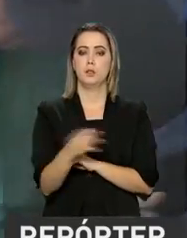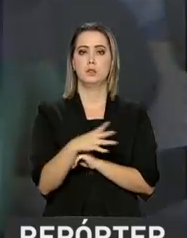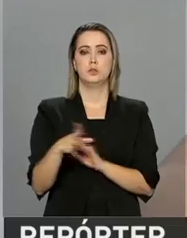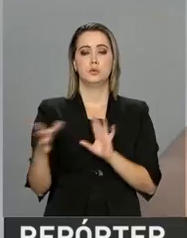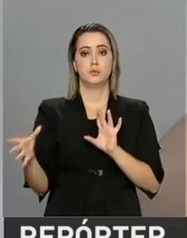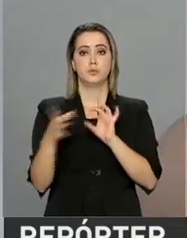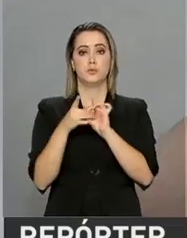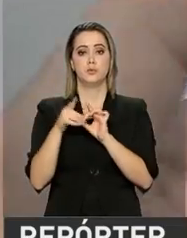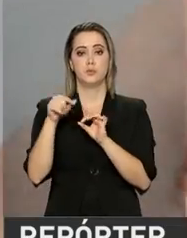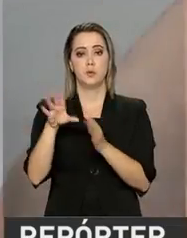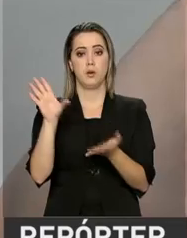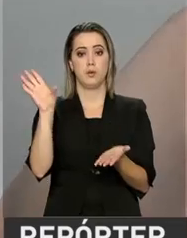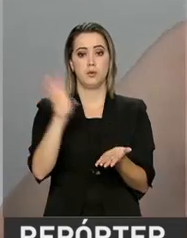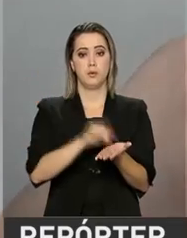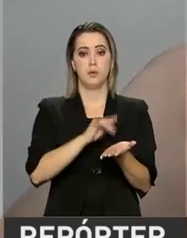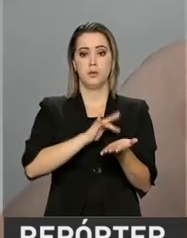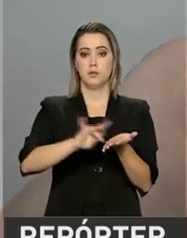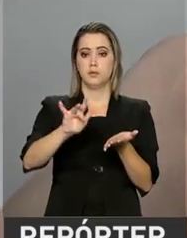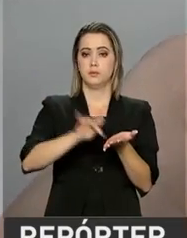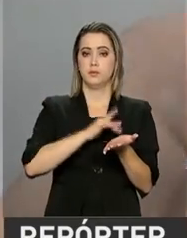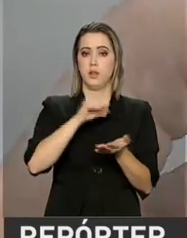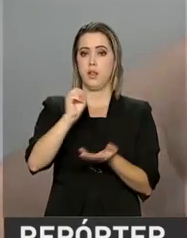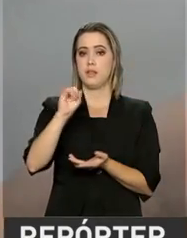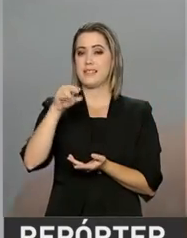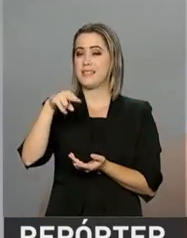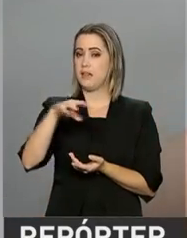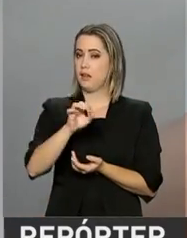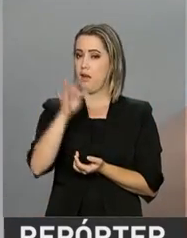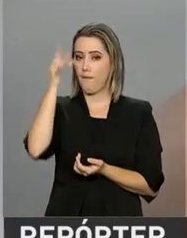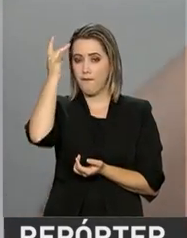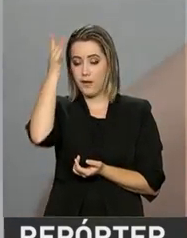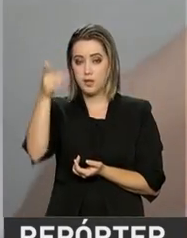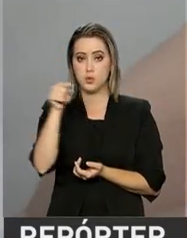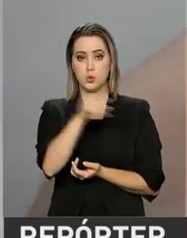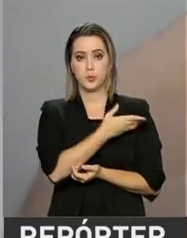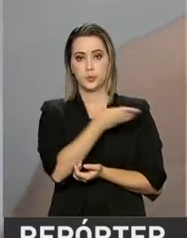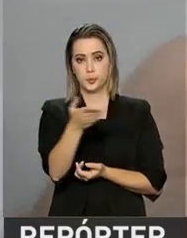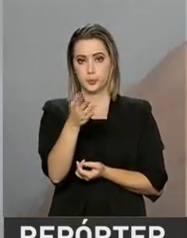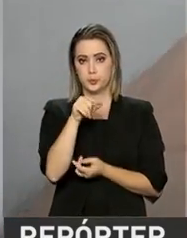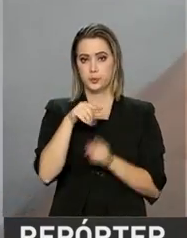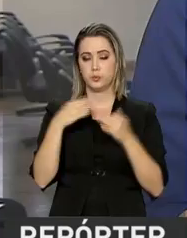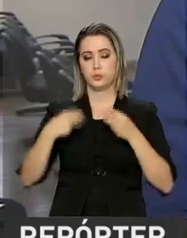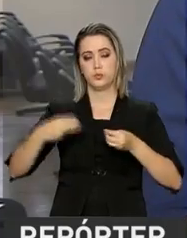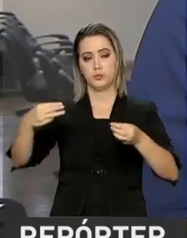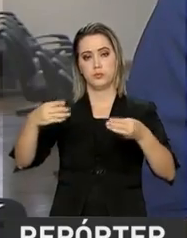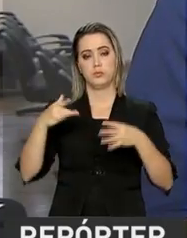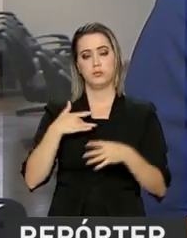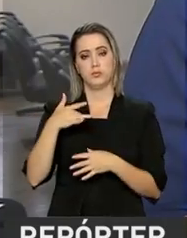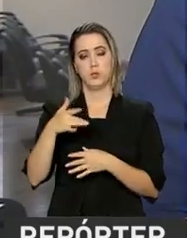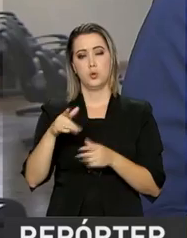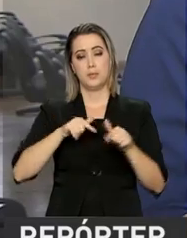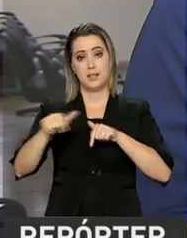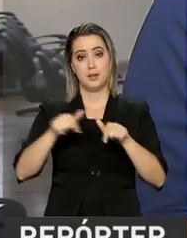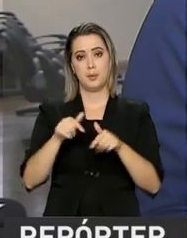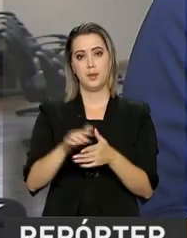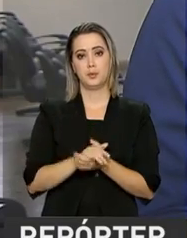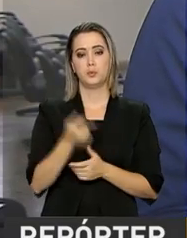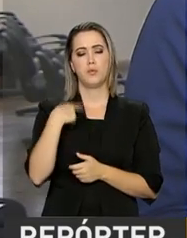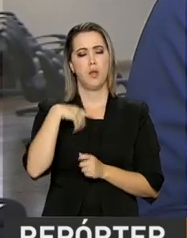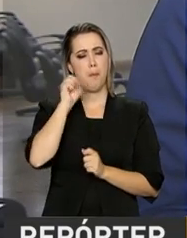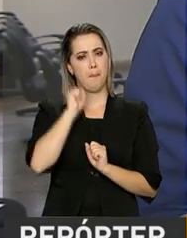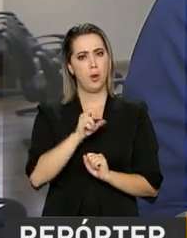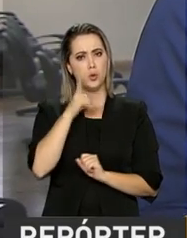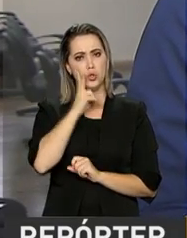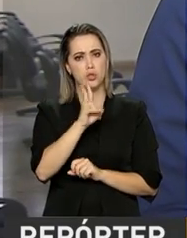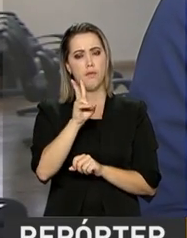aliado é o aplicativo de celular Cine fácil lançado pelo Ministério do Trabalho o cine fácil permite consultar